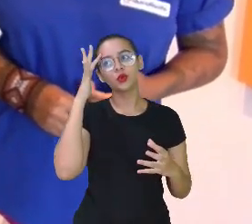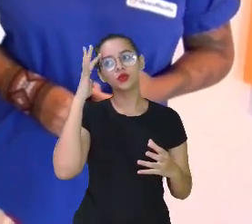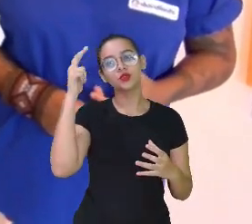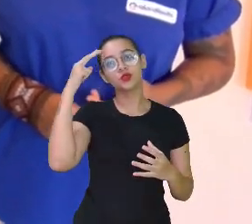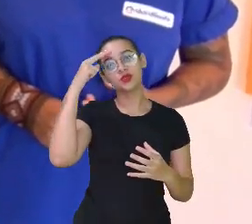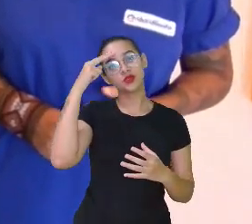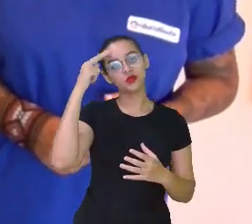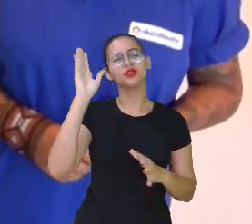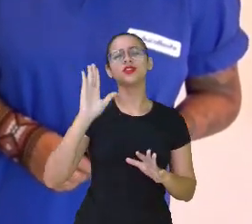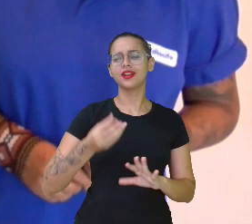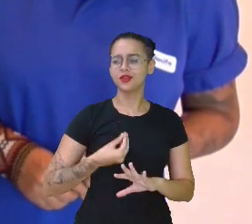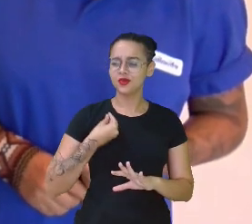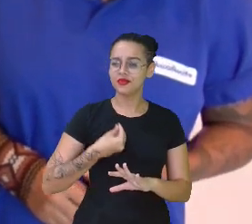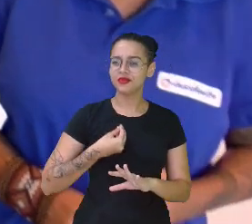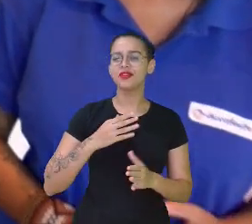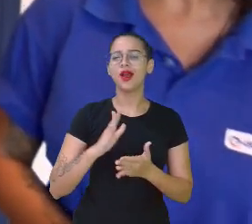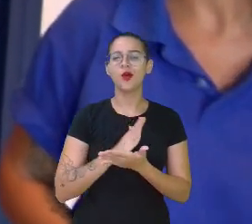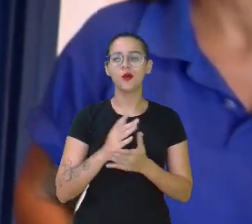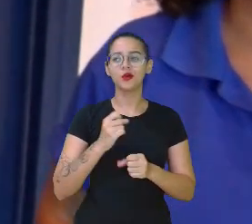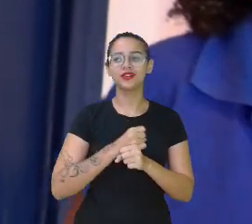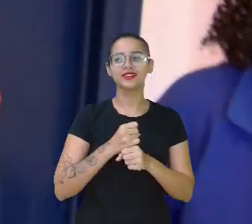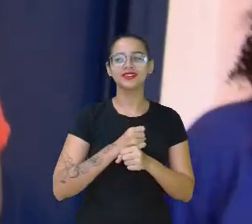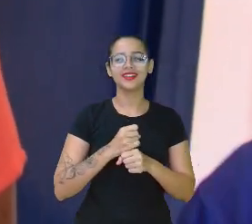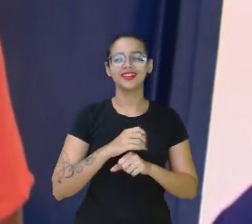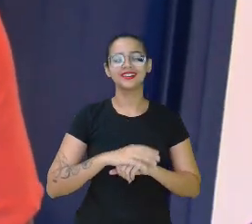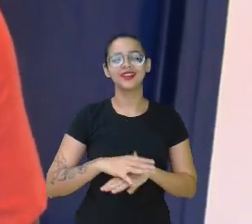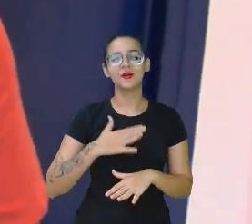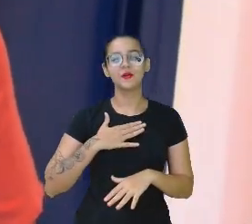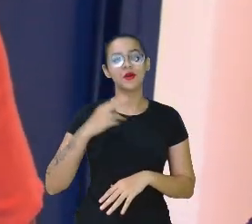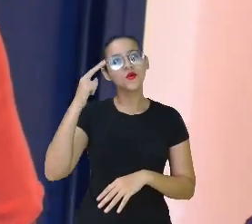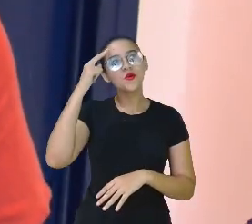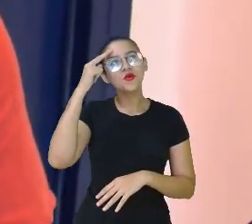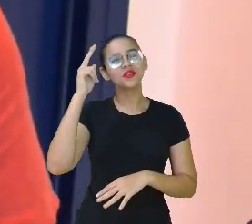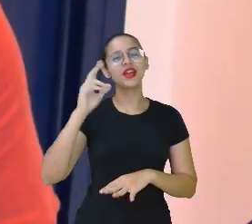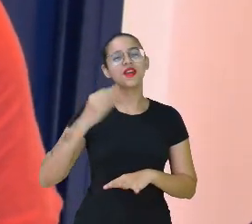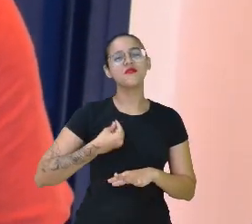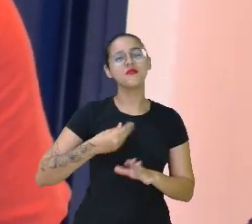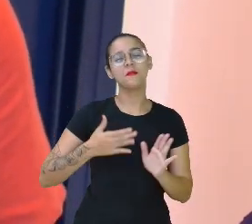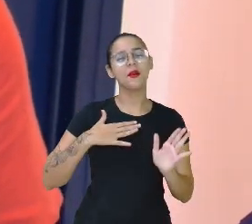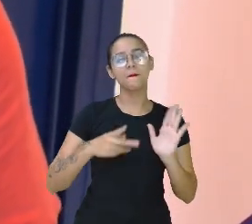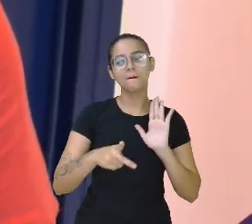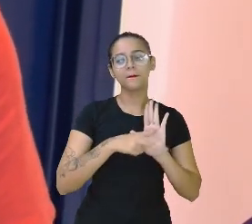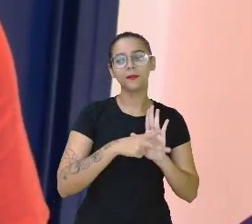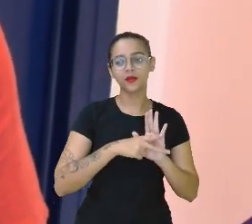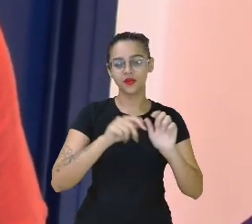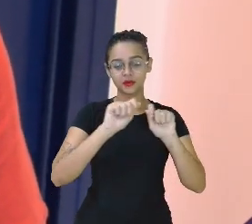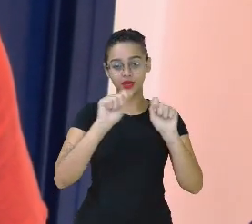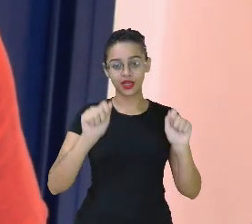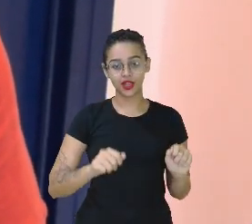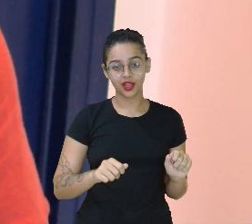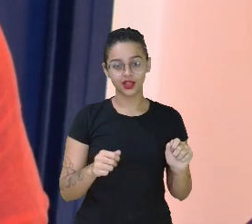o meu sonho eu já estou vivendo, né, há alguns anos. Meu sonho é viver da minha arte,